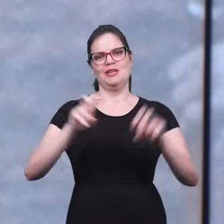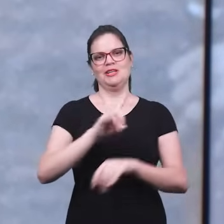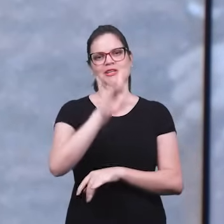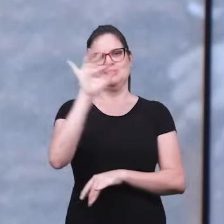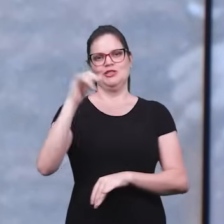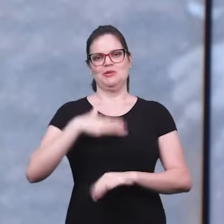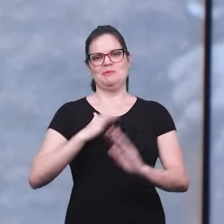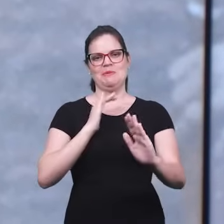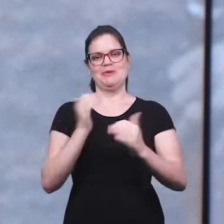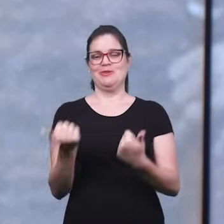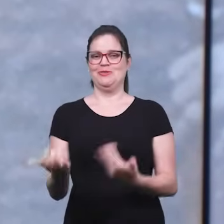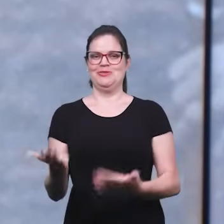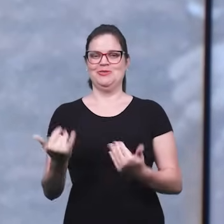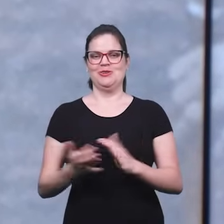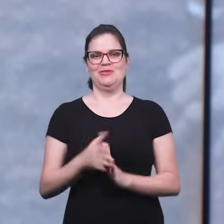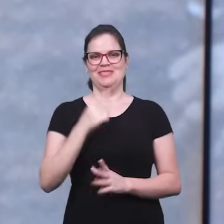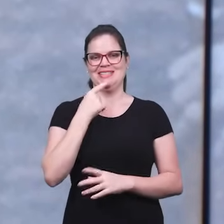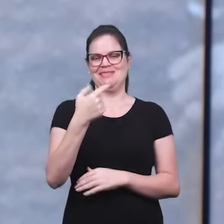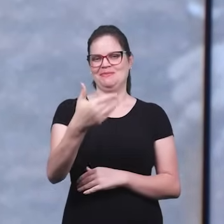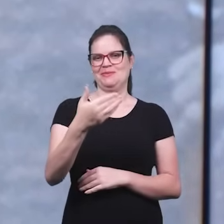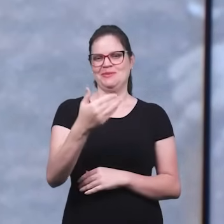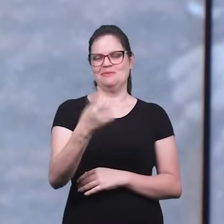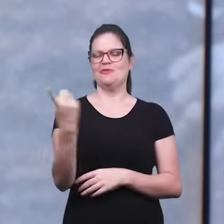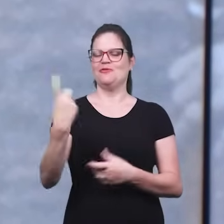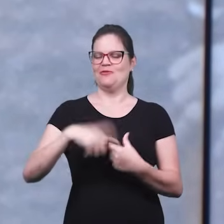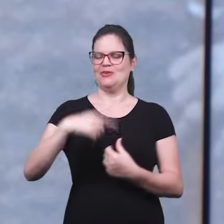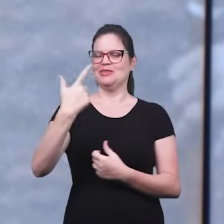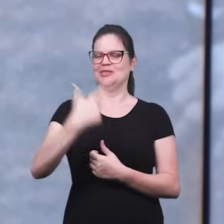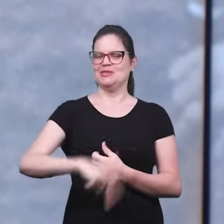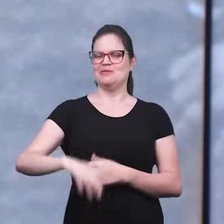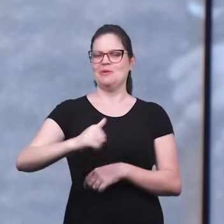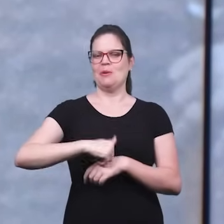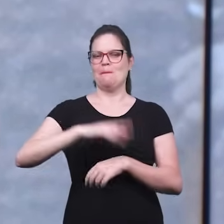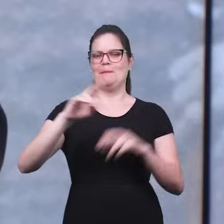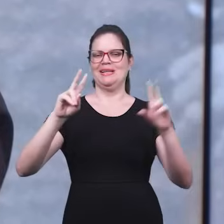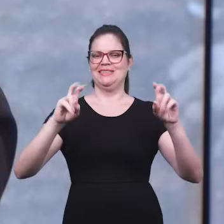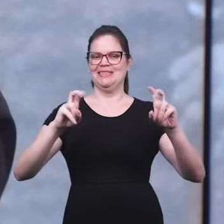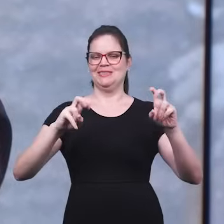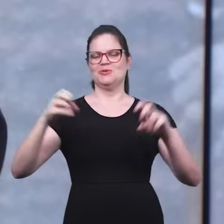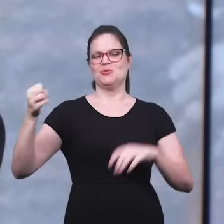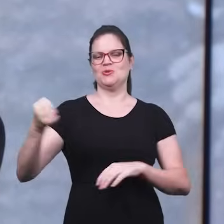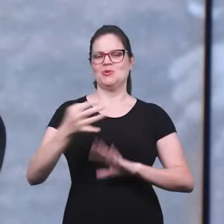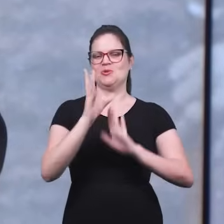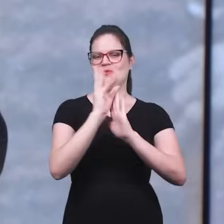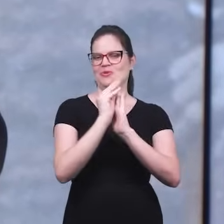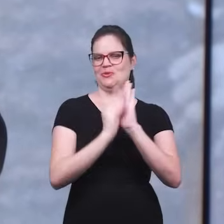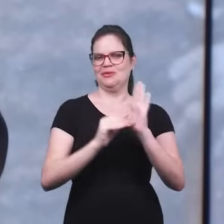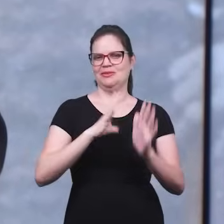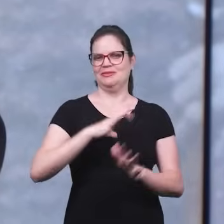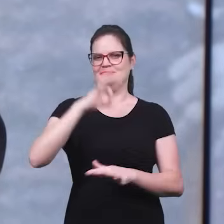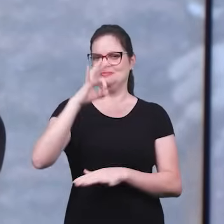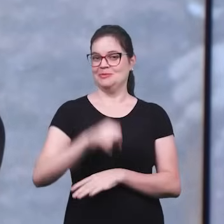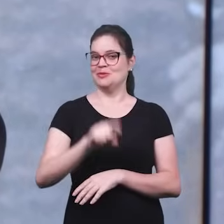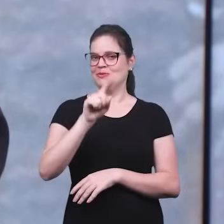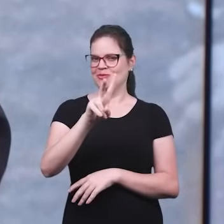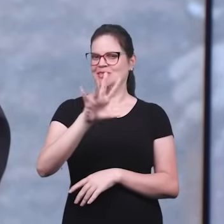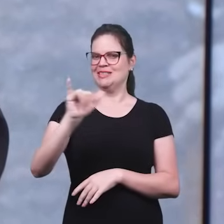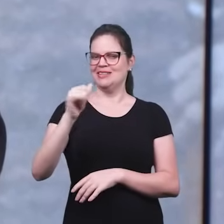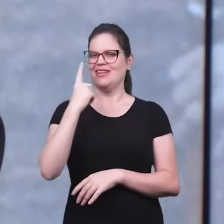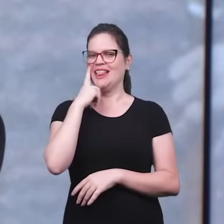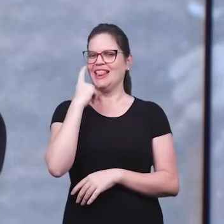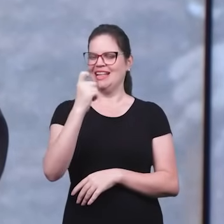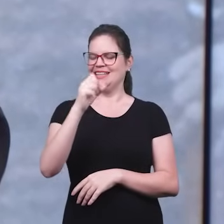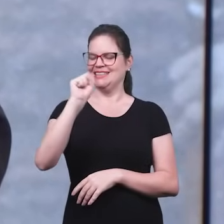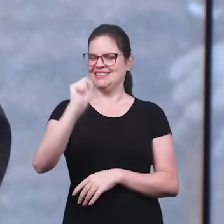da Minha Mocidade. Semana que vem, se Deus quiser, a gente volta com mais um conteúdo novo que certamente vai ser do